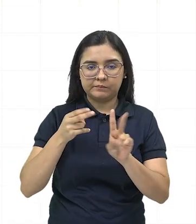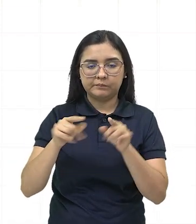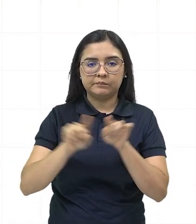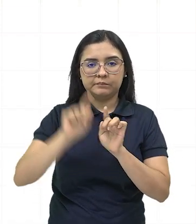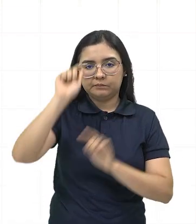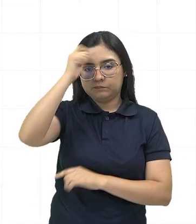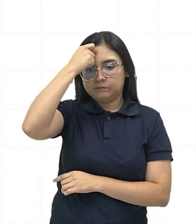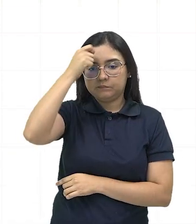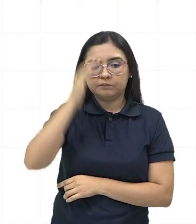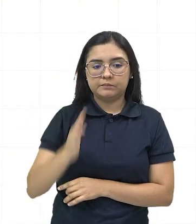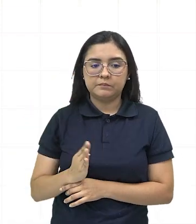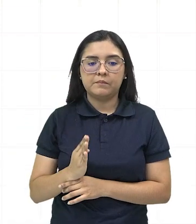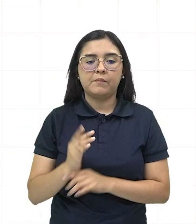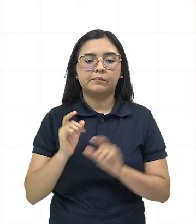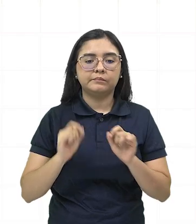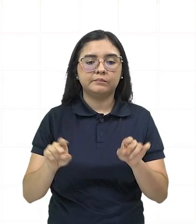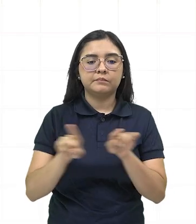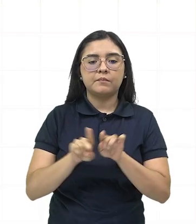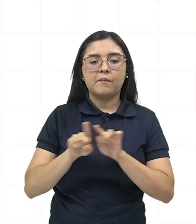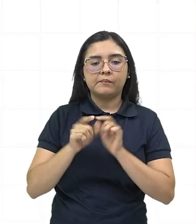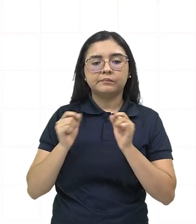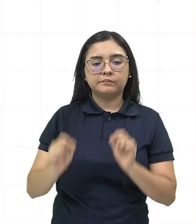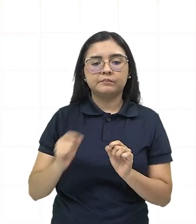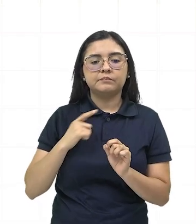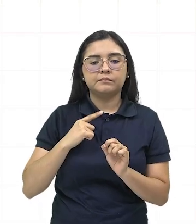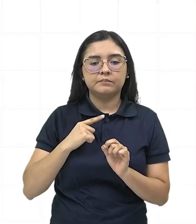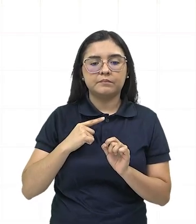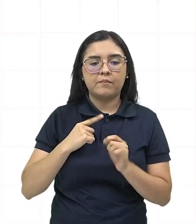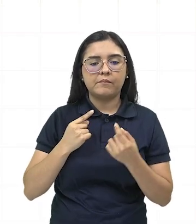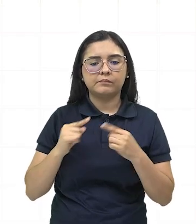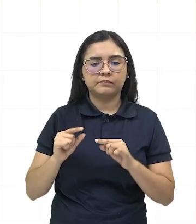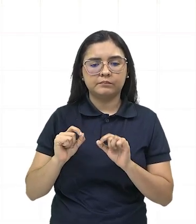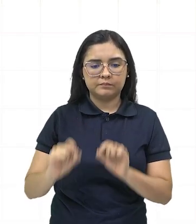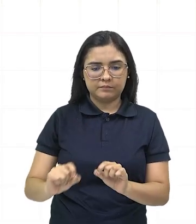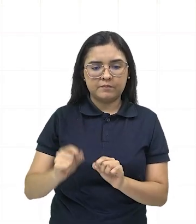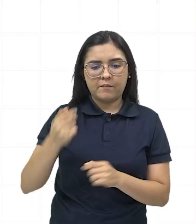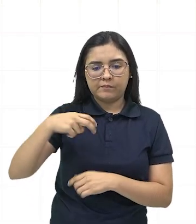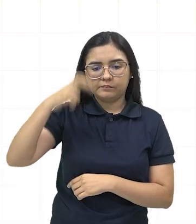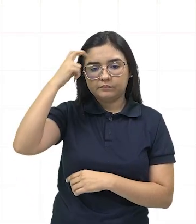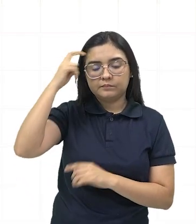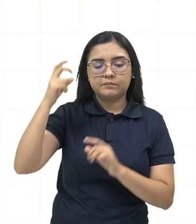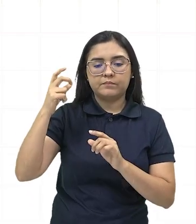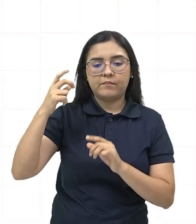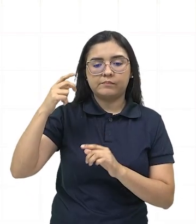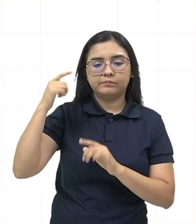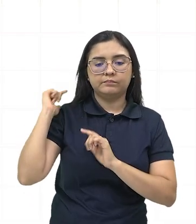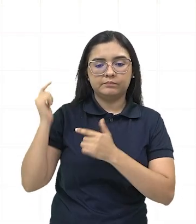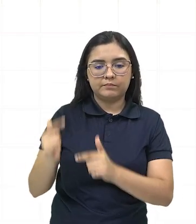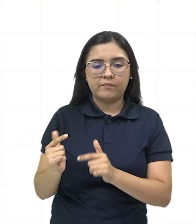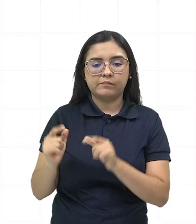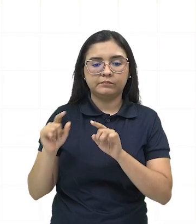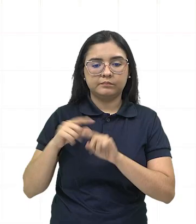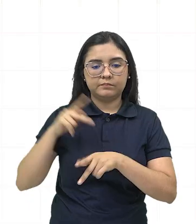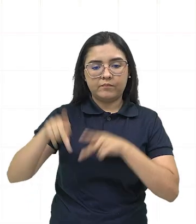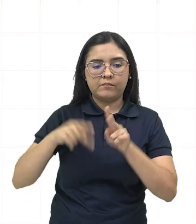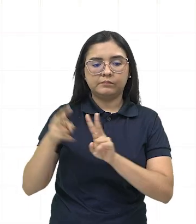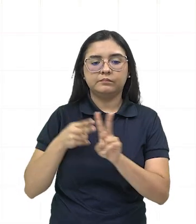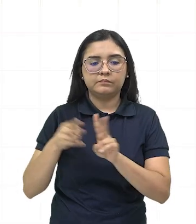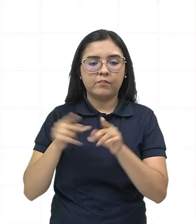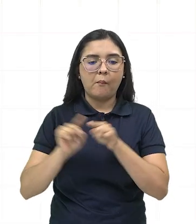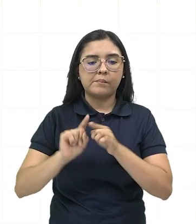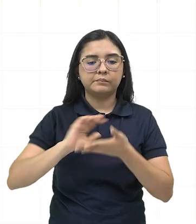o silenciamento dos saberes indígenas e as fontes de integração e destruição